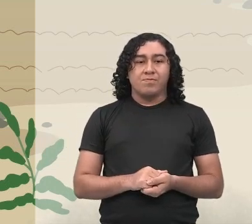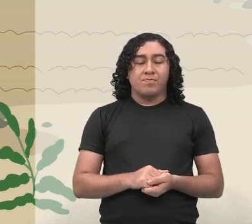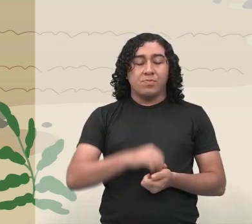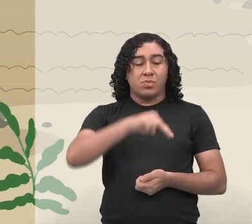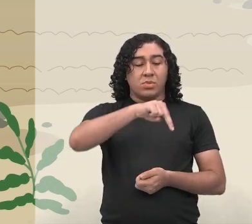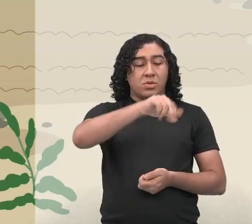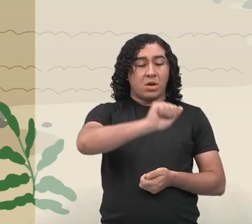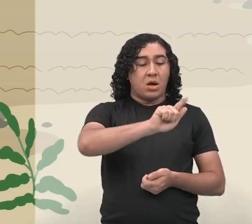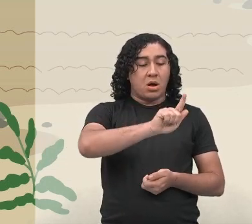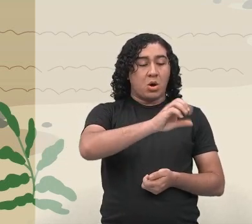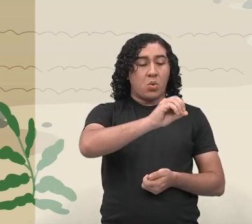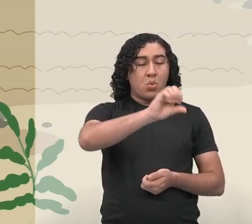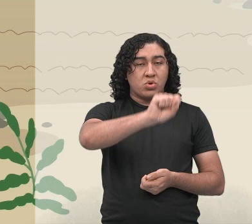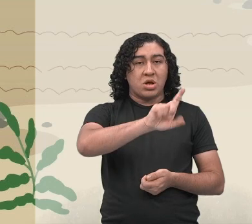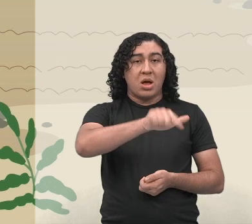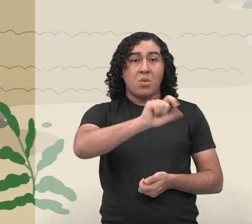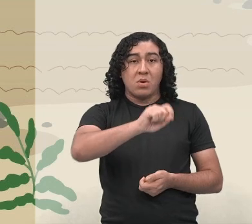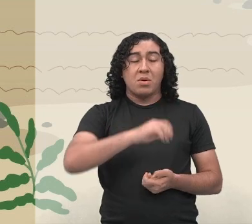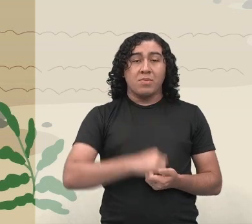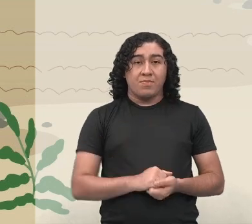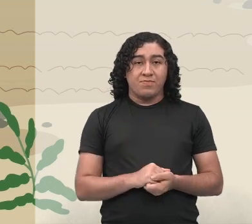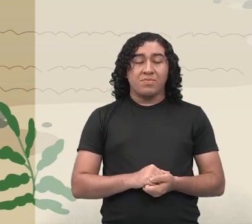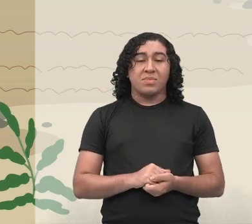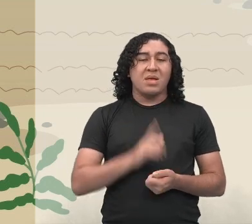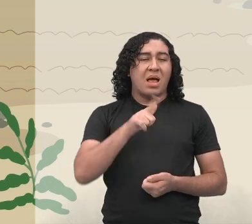eram justamente aquelas etnias que tinham como